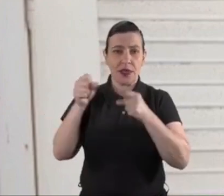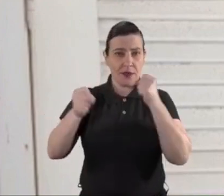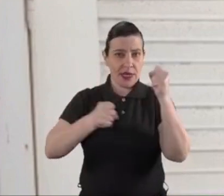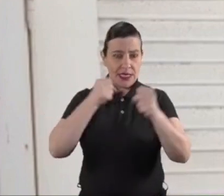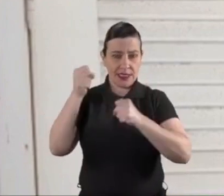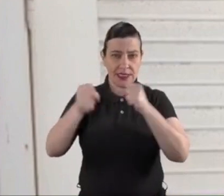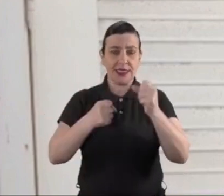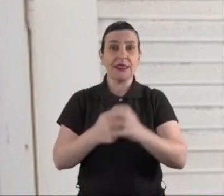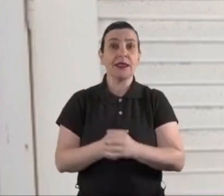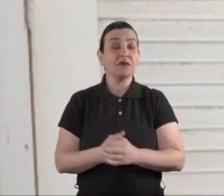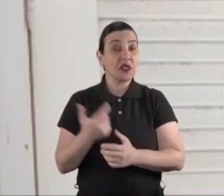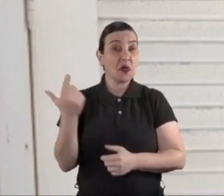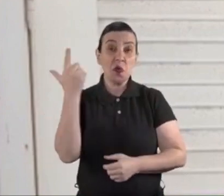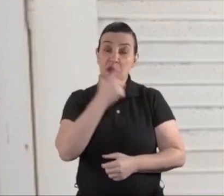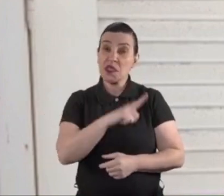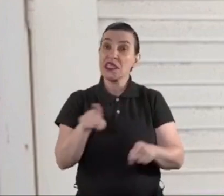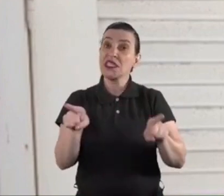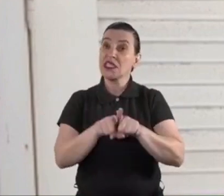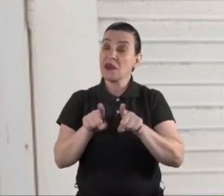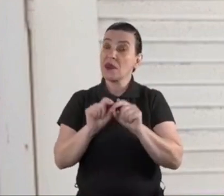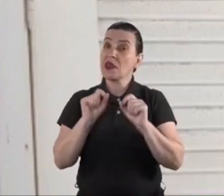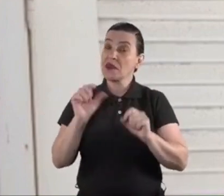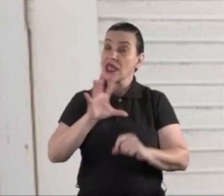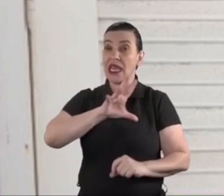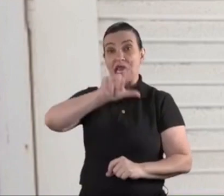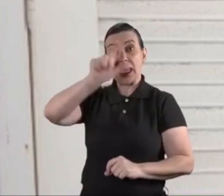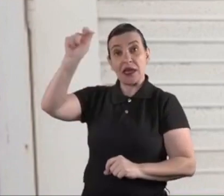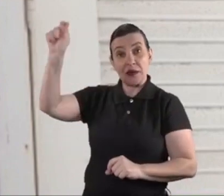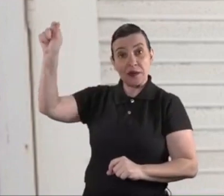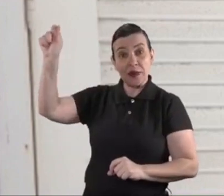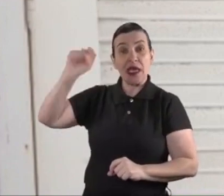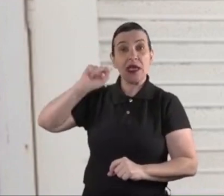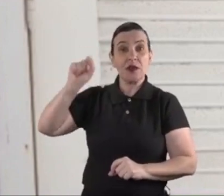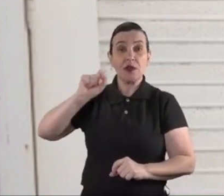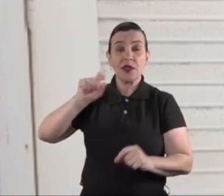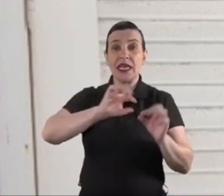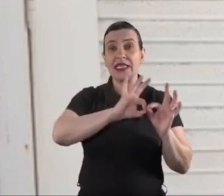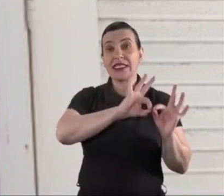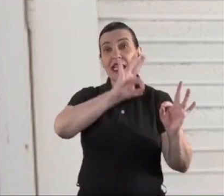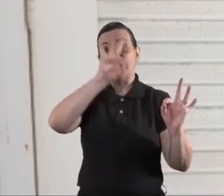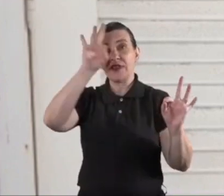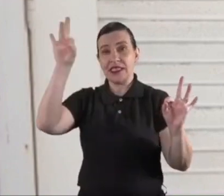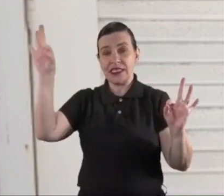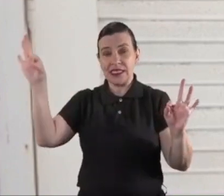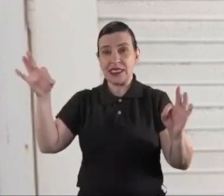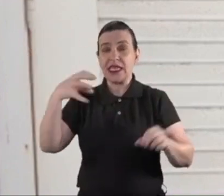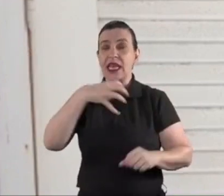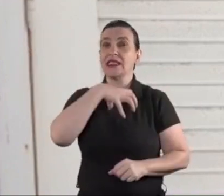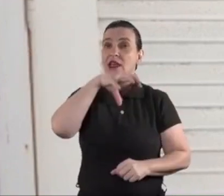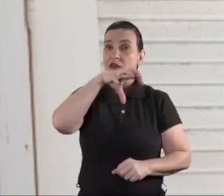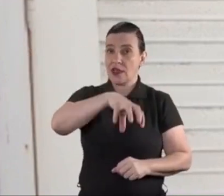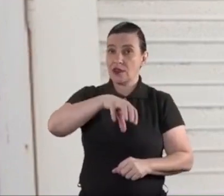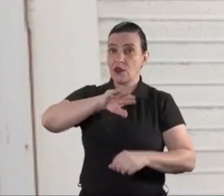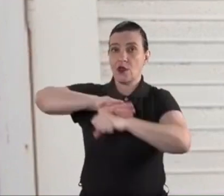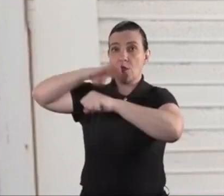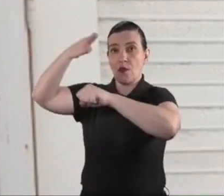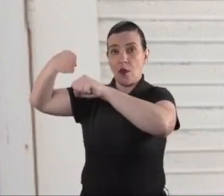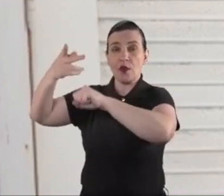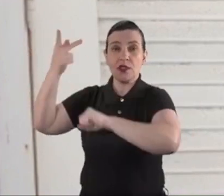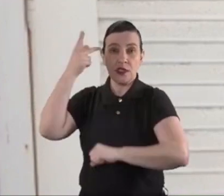OC6, e consegui me tornar campeã na travessia Salvador Morro de São Paulo, que são 60 quilômetros.